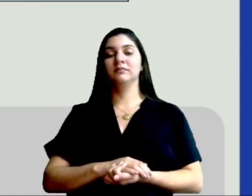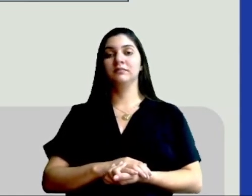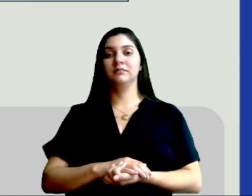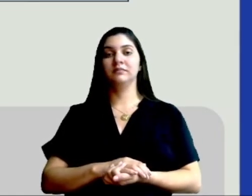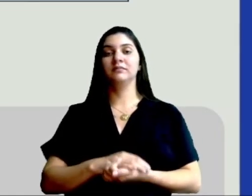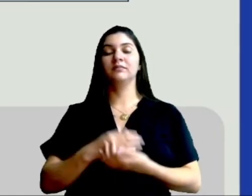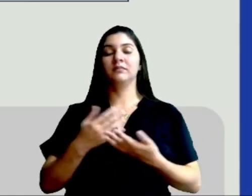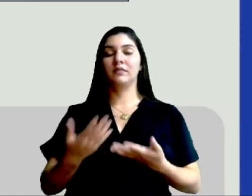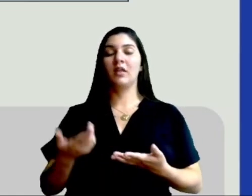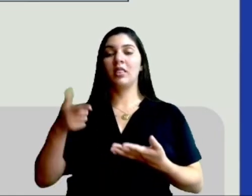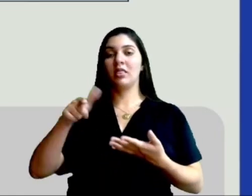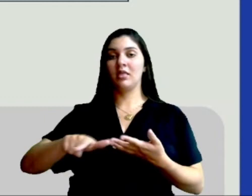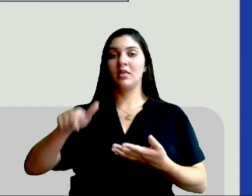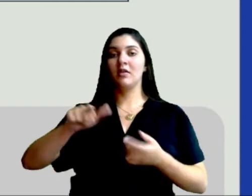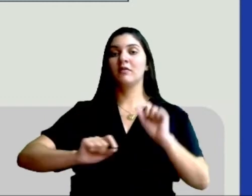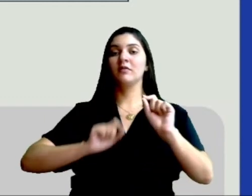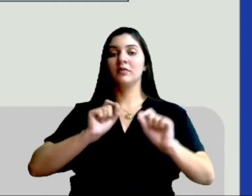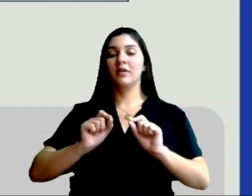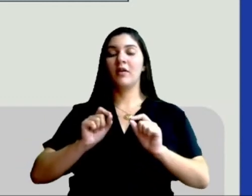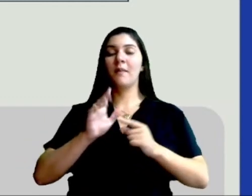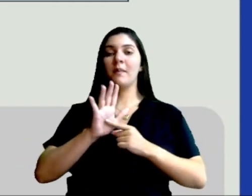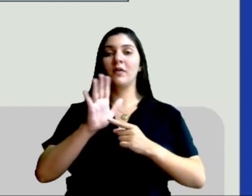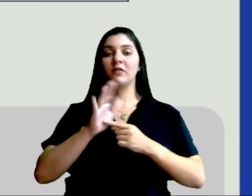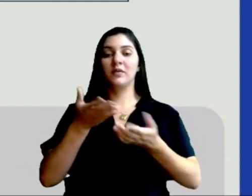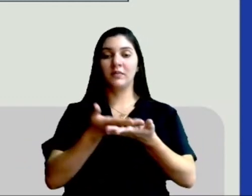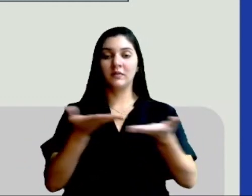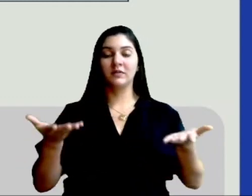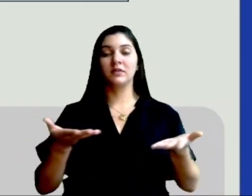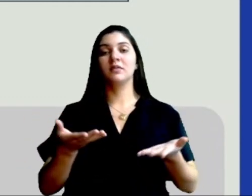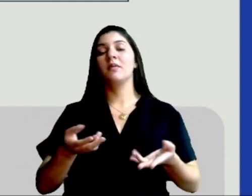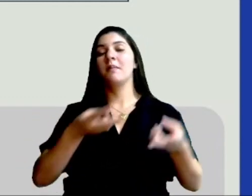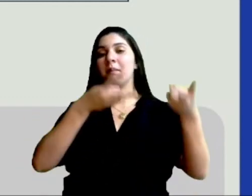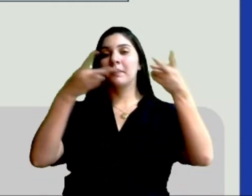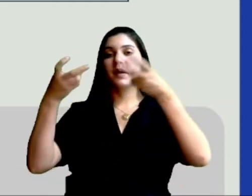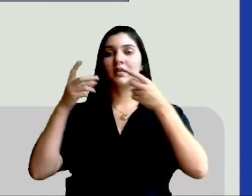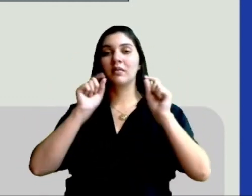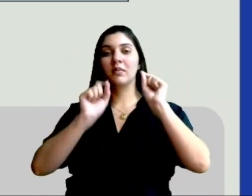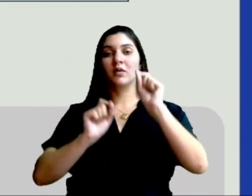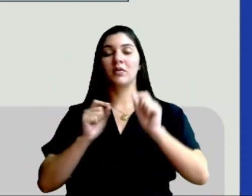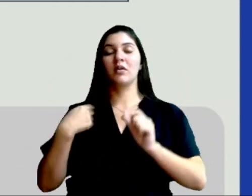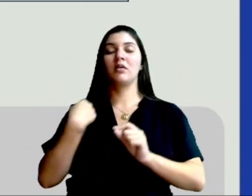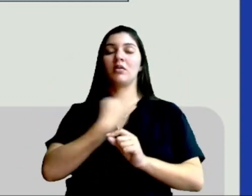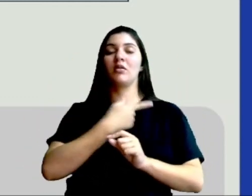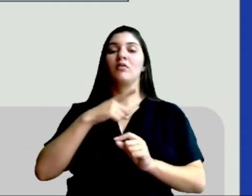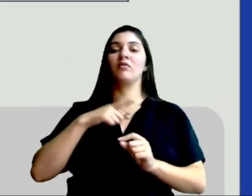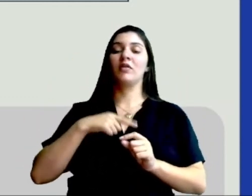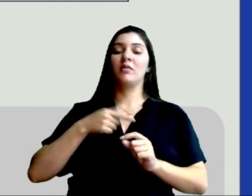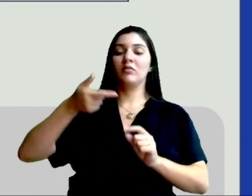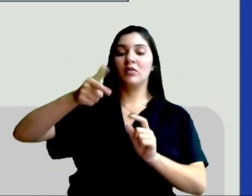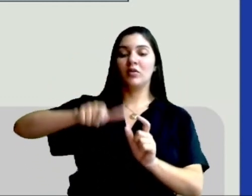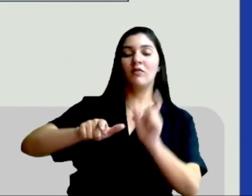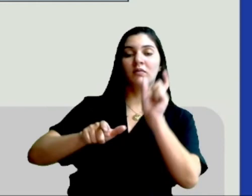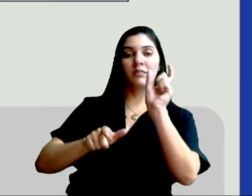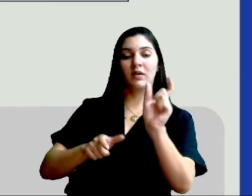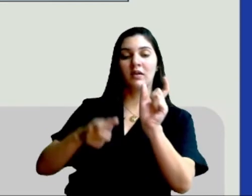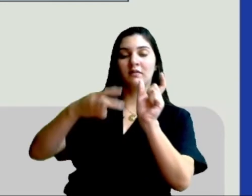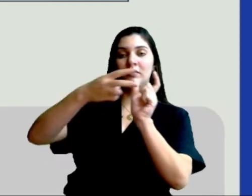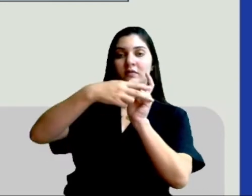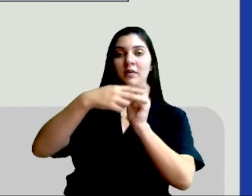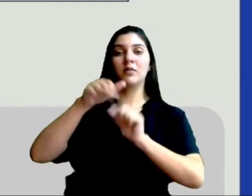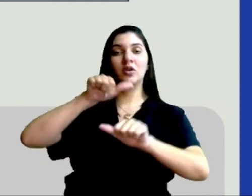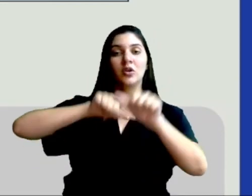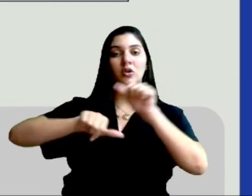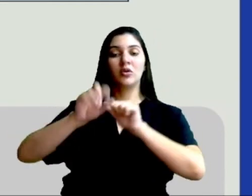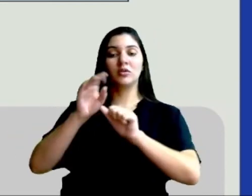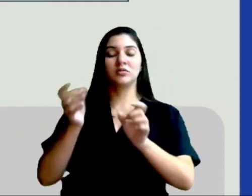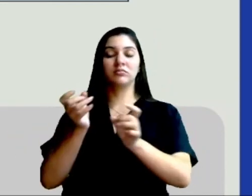certo? E aí, de novo, ó, eu destaquei para vocês perceberem que a gente repete a raiz do verbo e troca